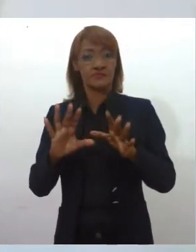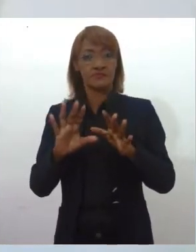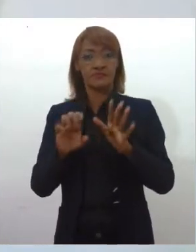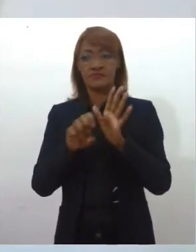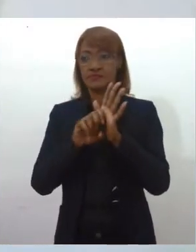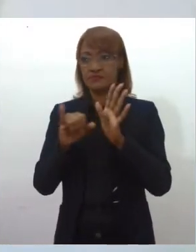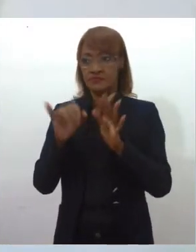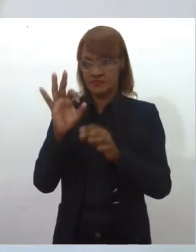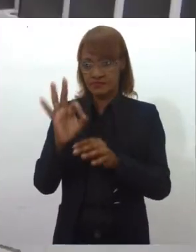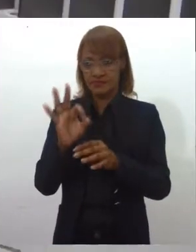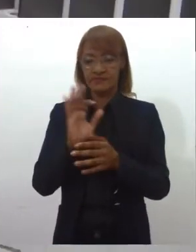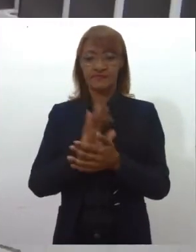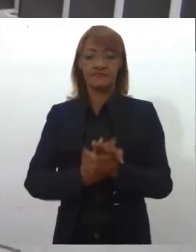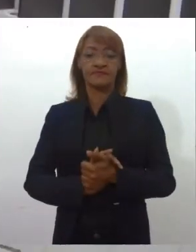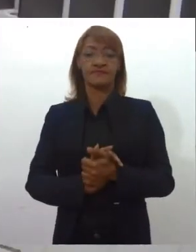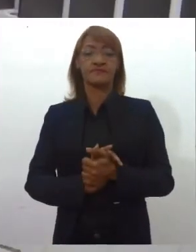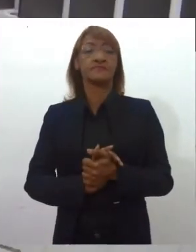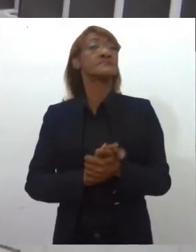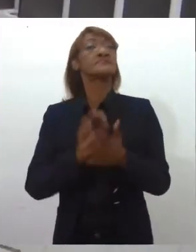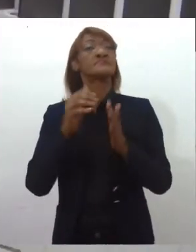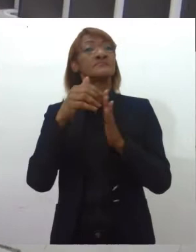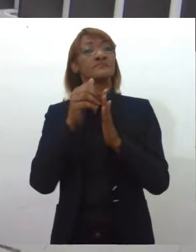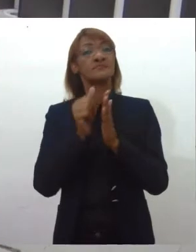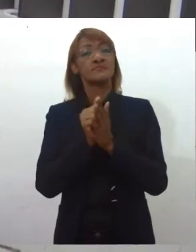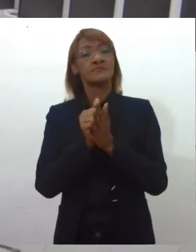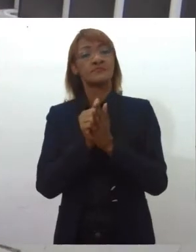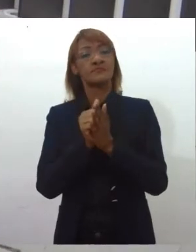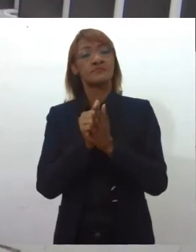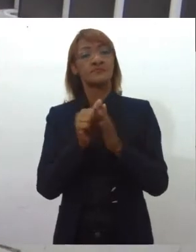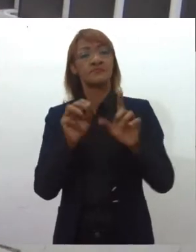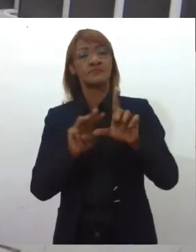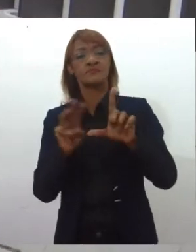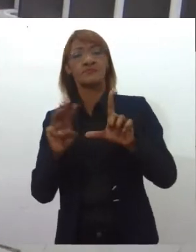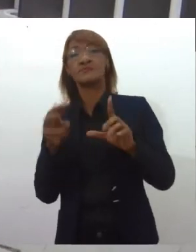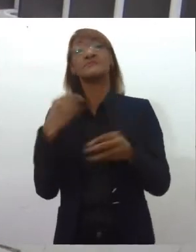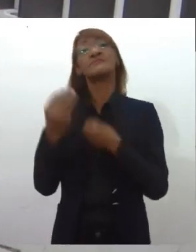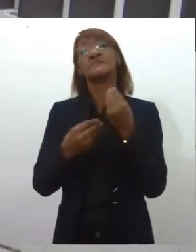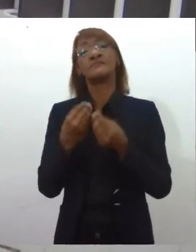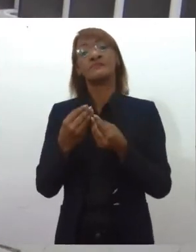tá? E as inscrições são feitas através do site? Como é que está funcionando?